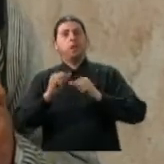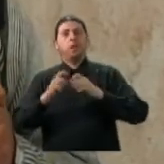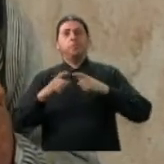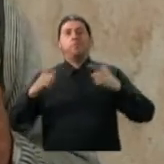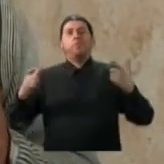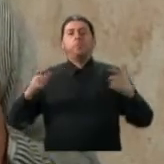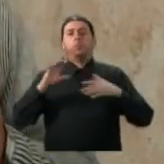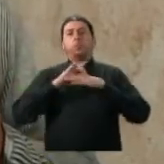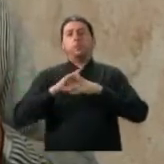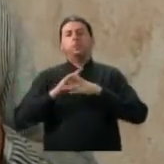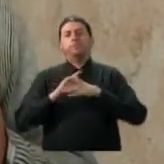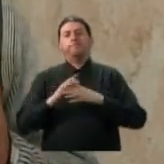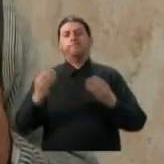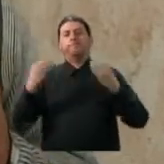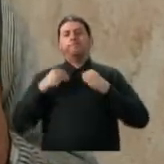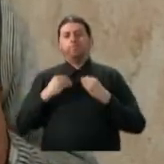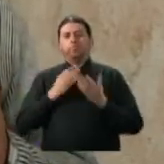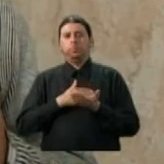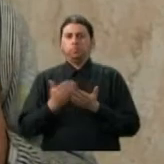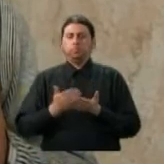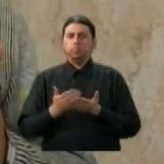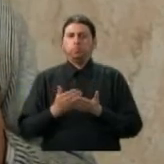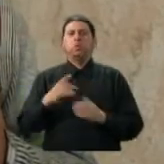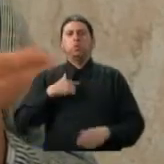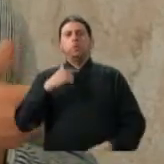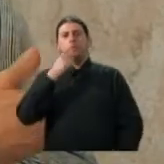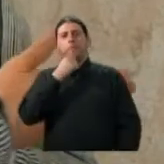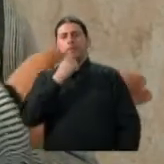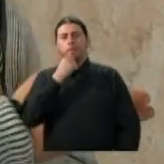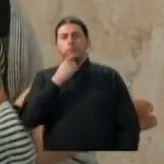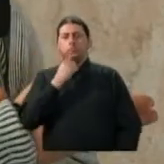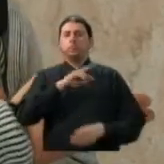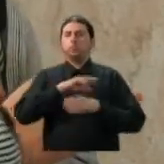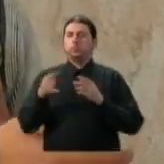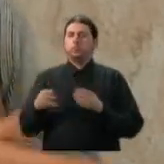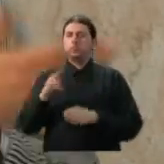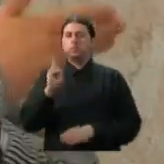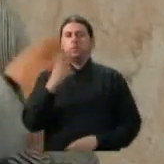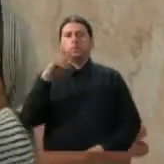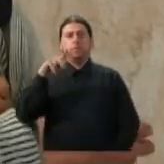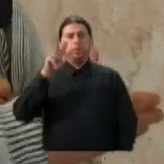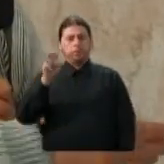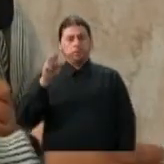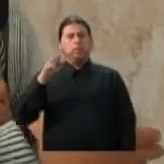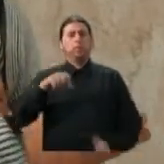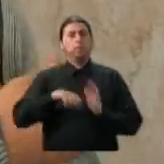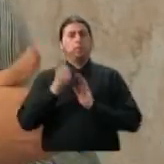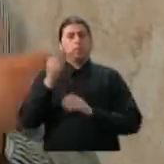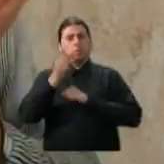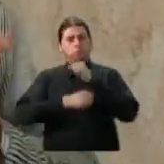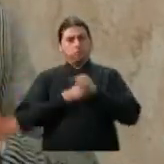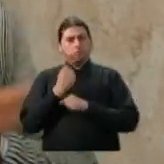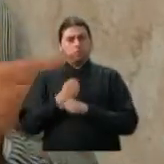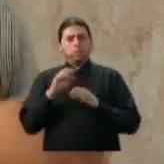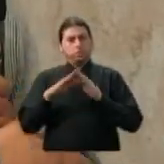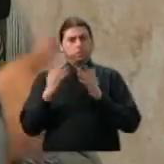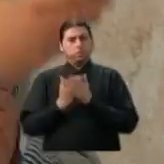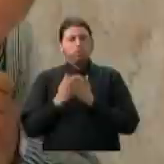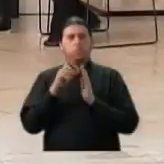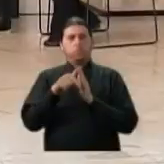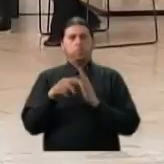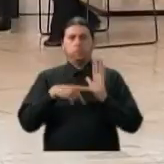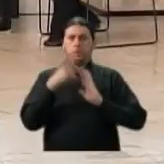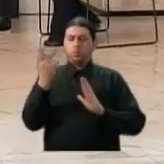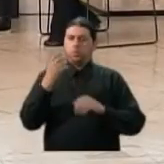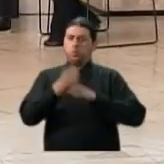também haver a vacinação dos meninos do HPV, e realmente agora, como ela falou, o primeiro ano não houve na escola dela, no segundo ano já estenderam